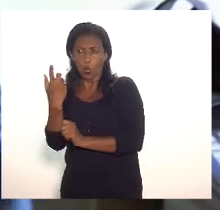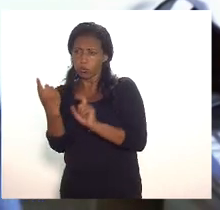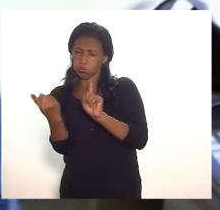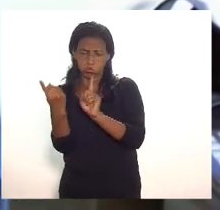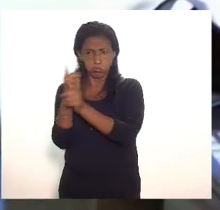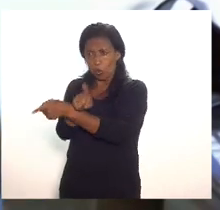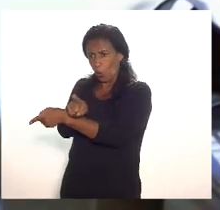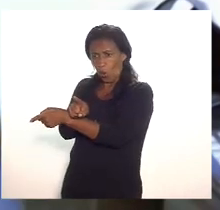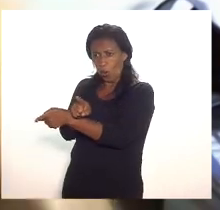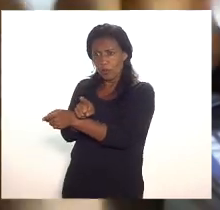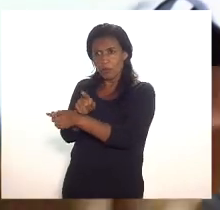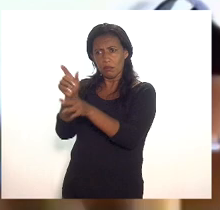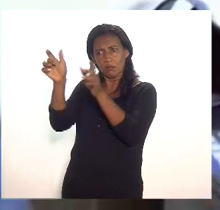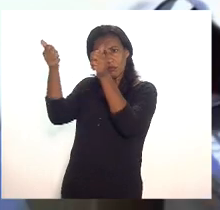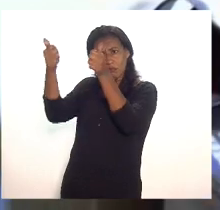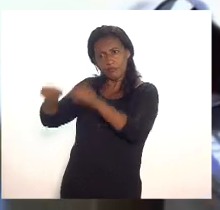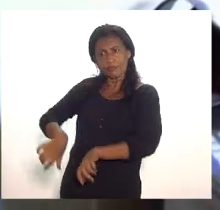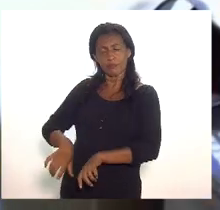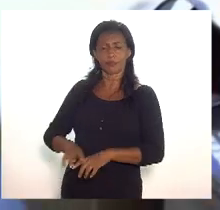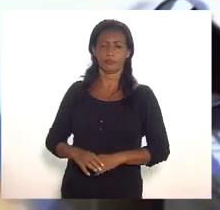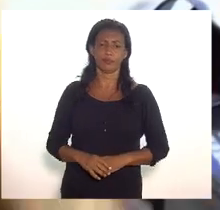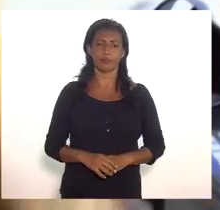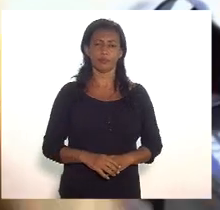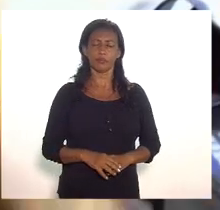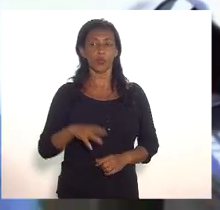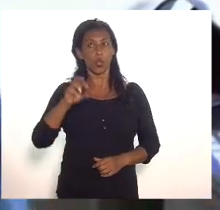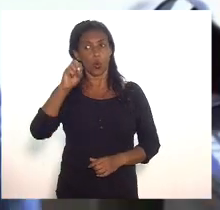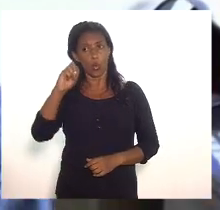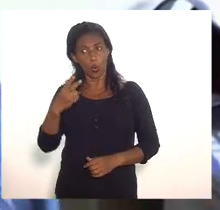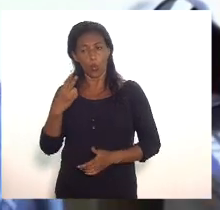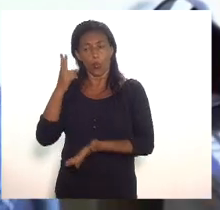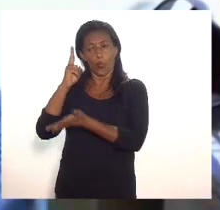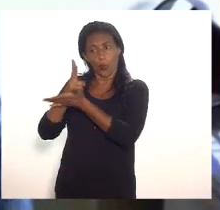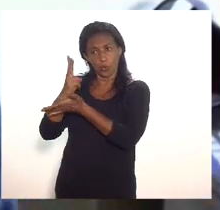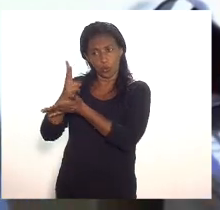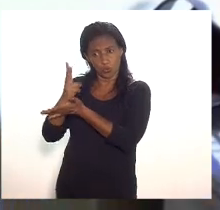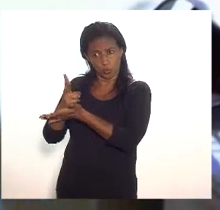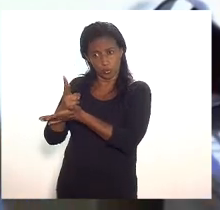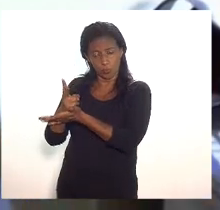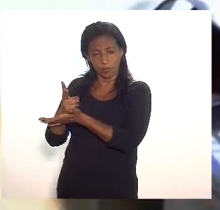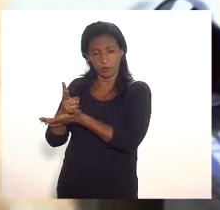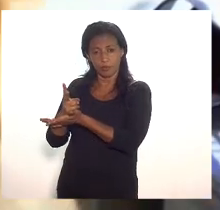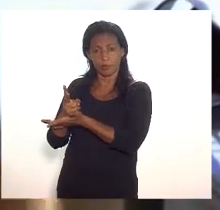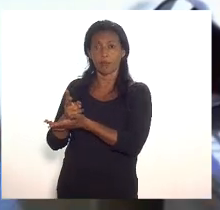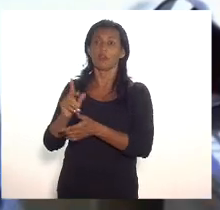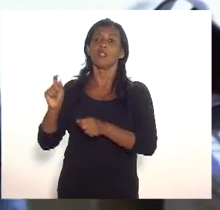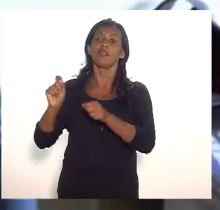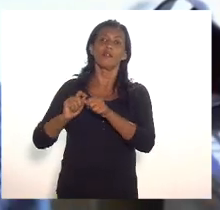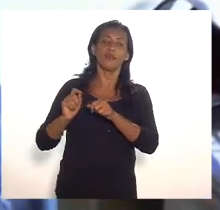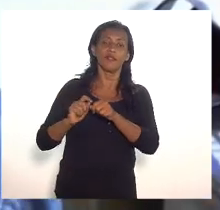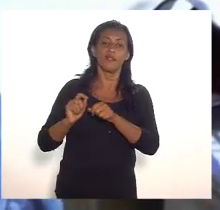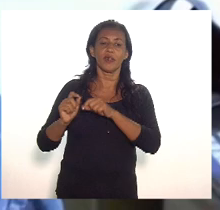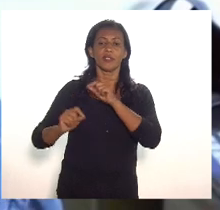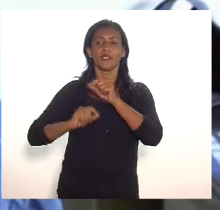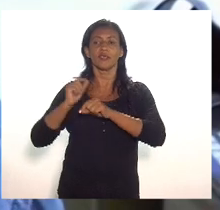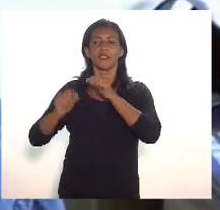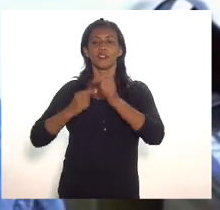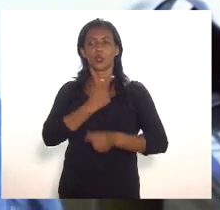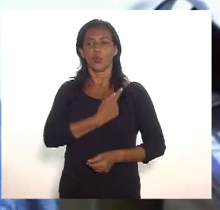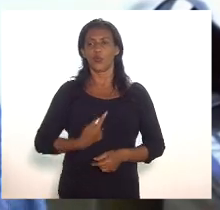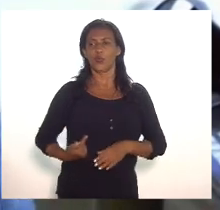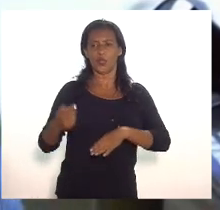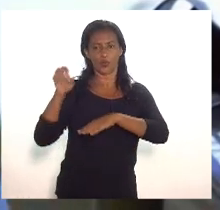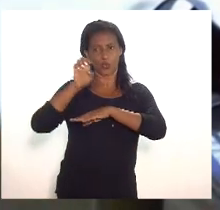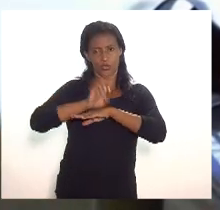liminar. Vamos na primeira hipótese, ele mantém a liminar. Aí o que, que vai fazer o governo do